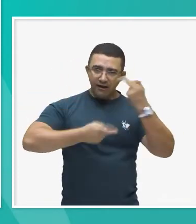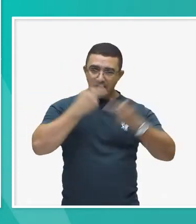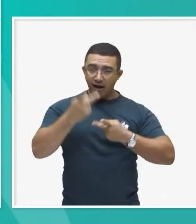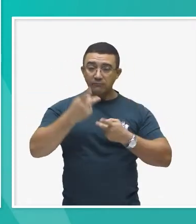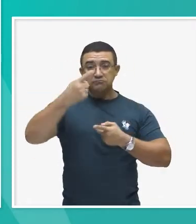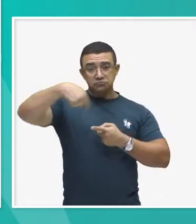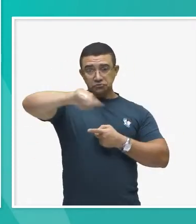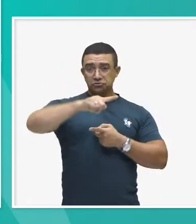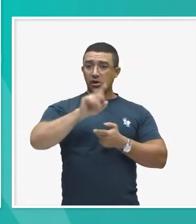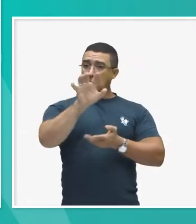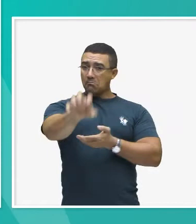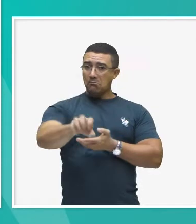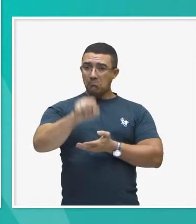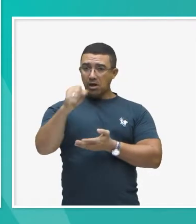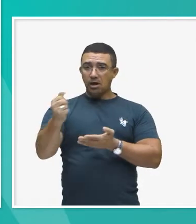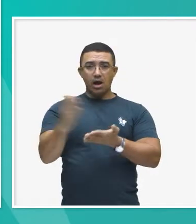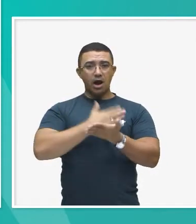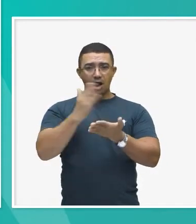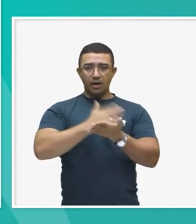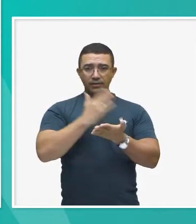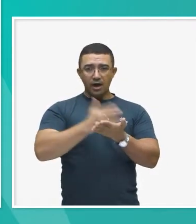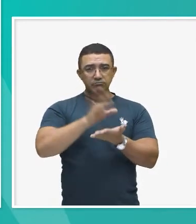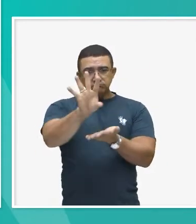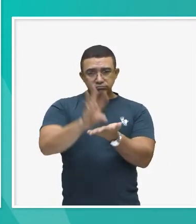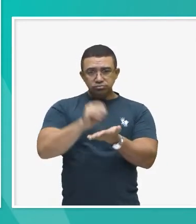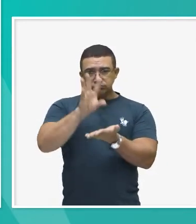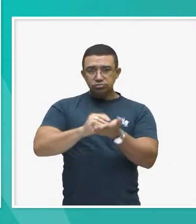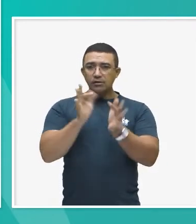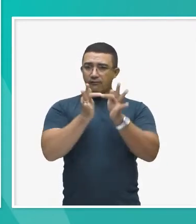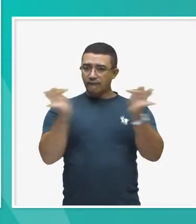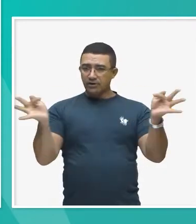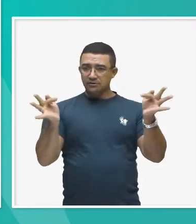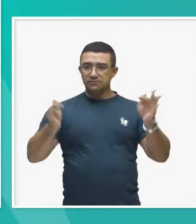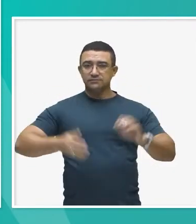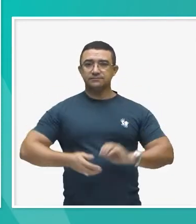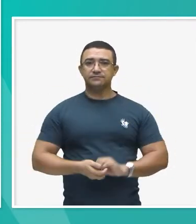caderno de vocês para anotarem essas frases aí também. Let's go!